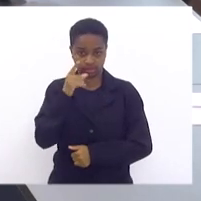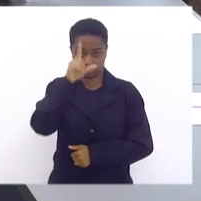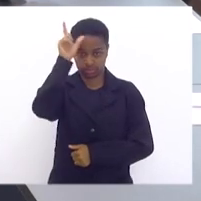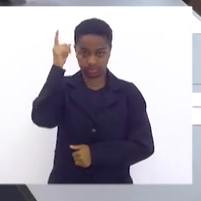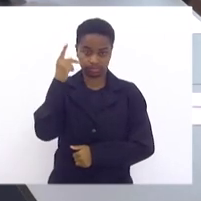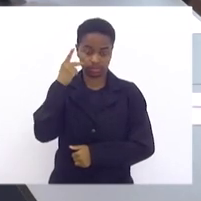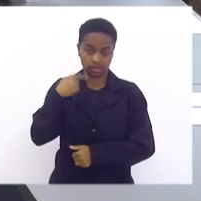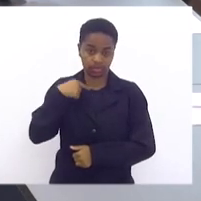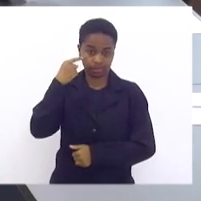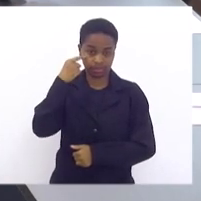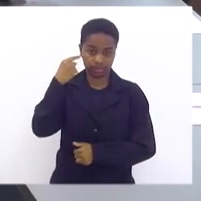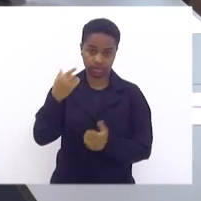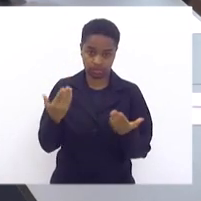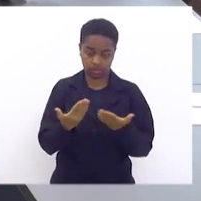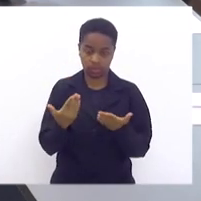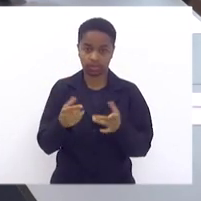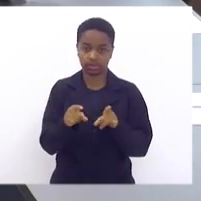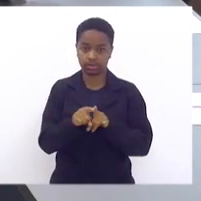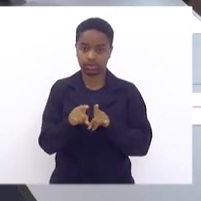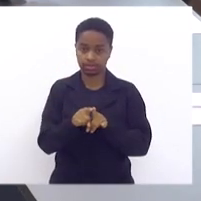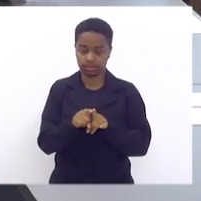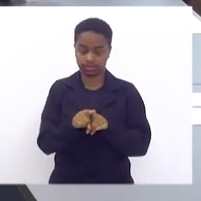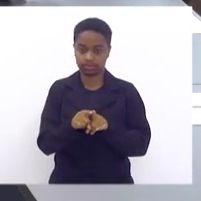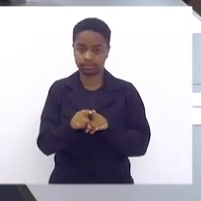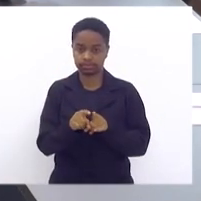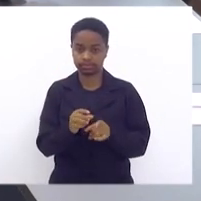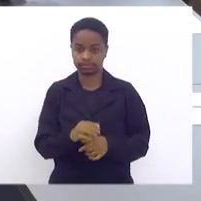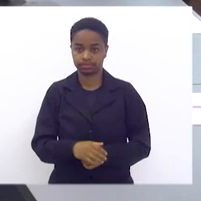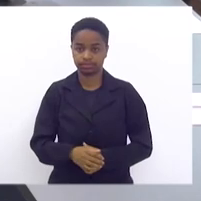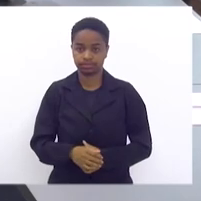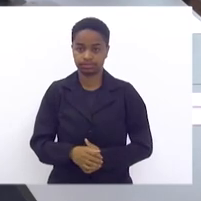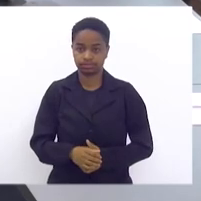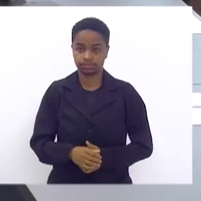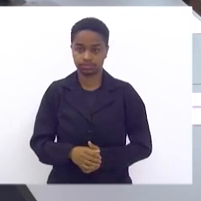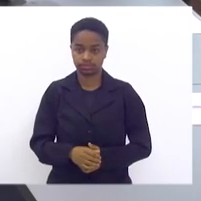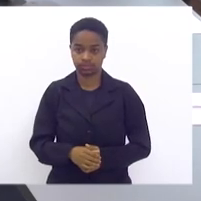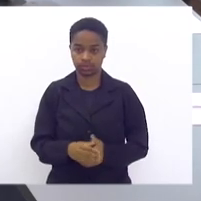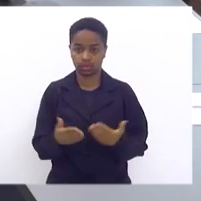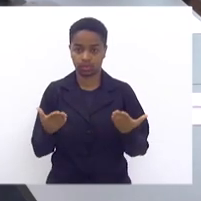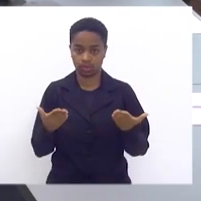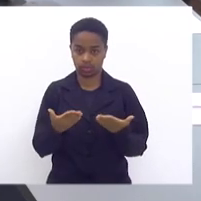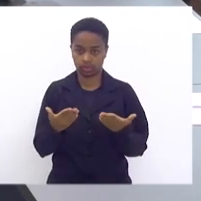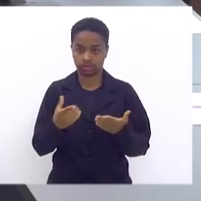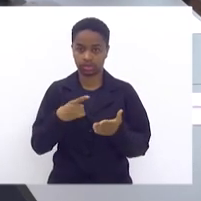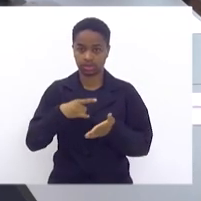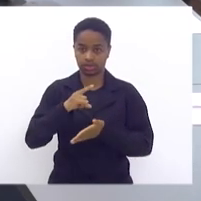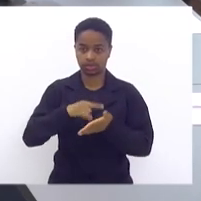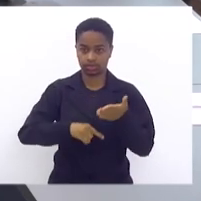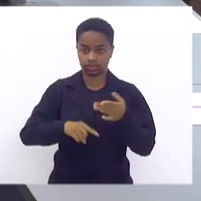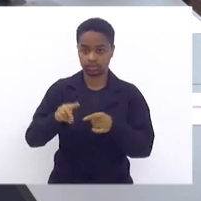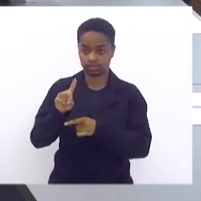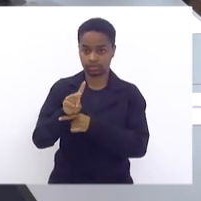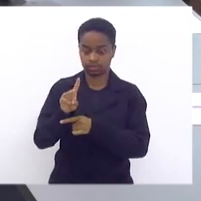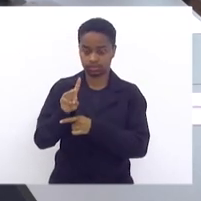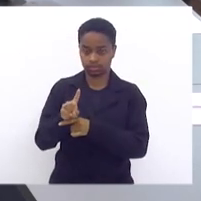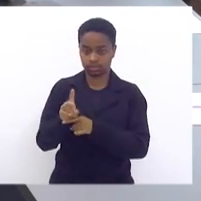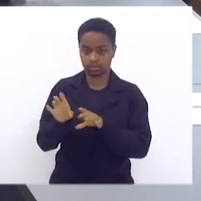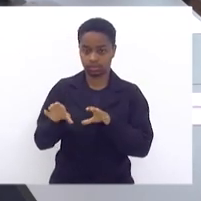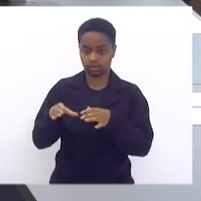agora, deputado Luiz Paulo, da mesma forma que hoje, nas medidas protetivas dos